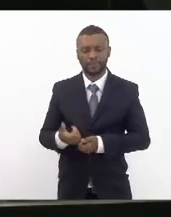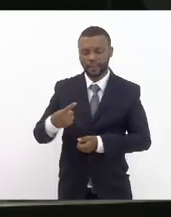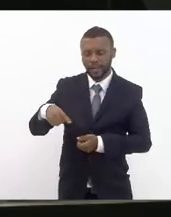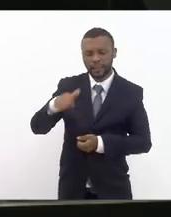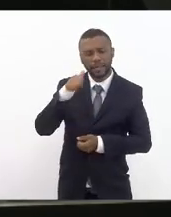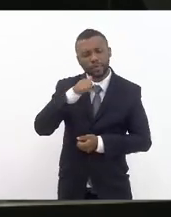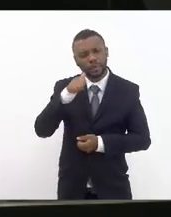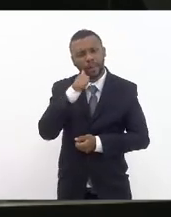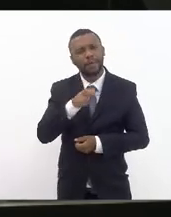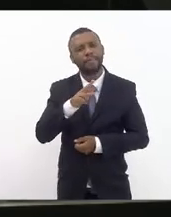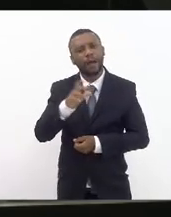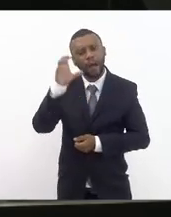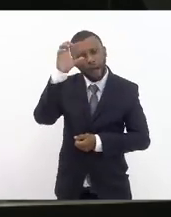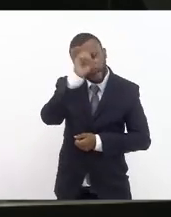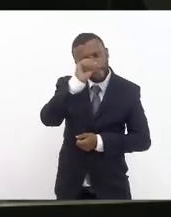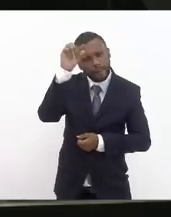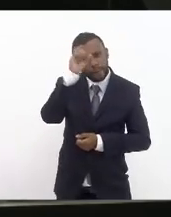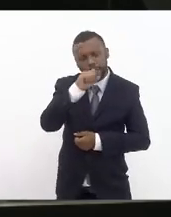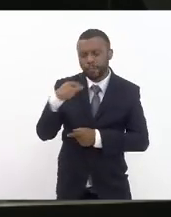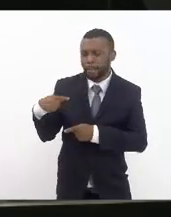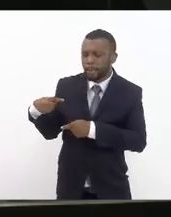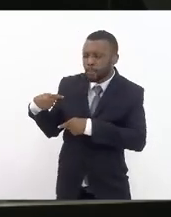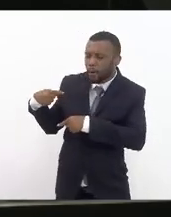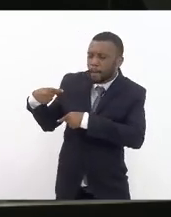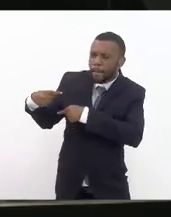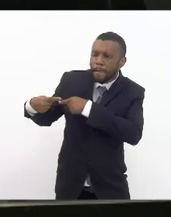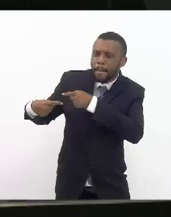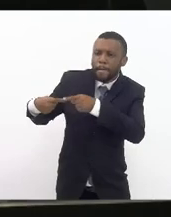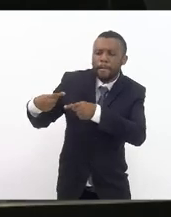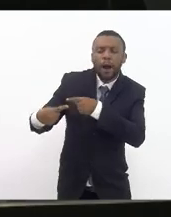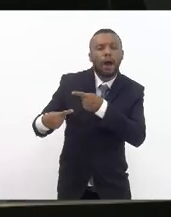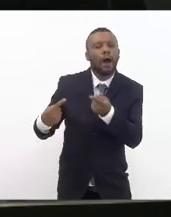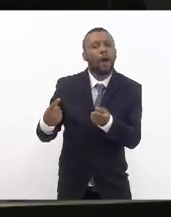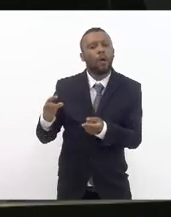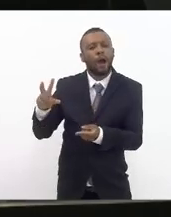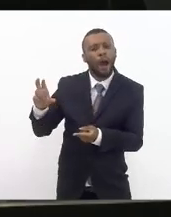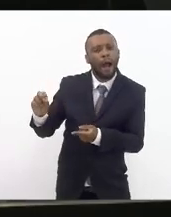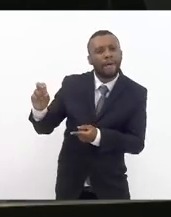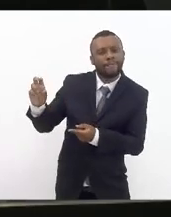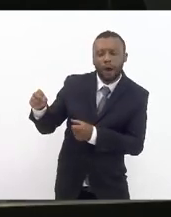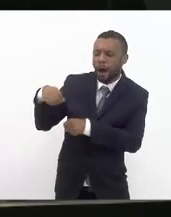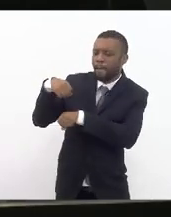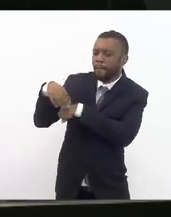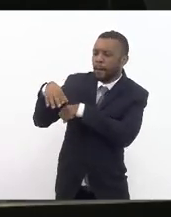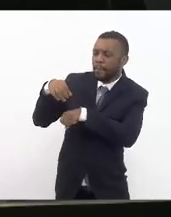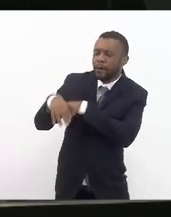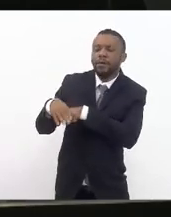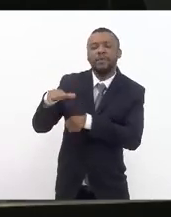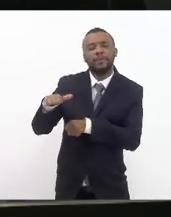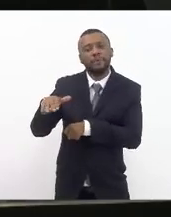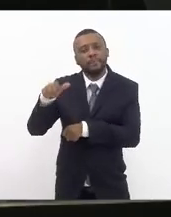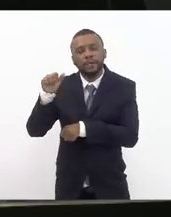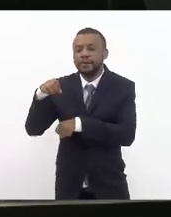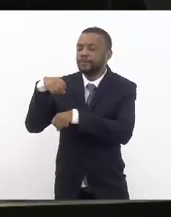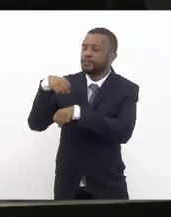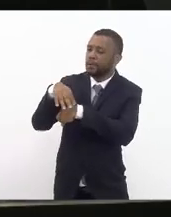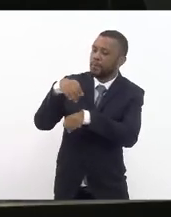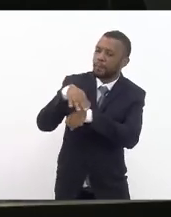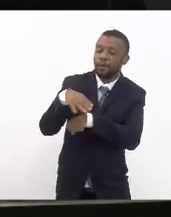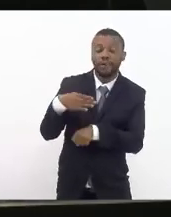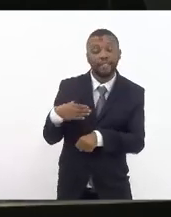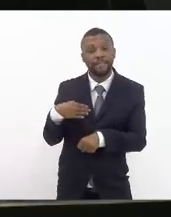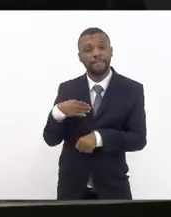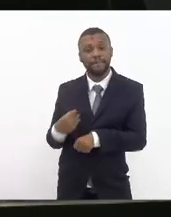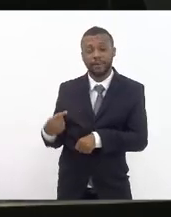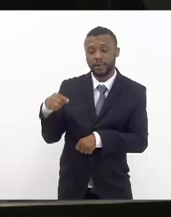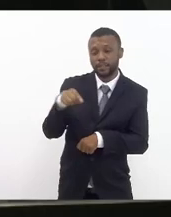de geração a geração, aprenderam com suas avós, com as suas mães, já estão na geração de filhas e